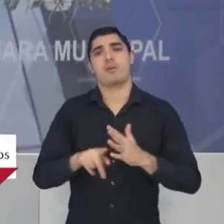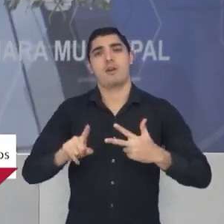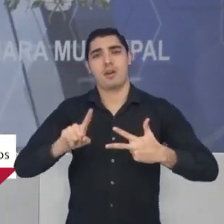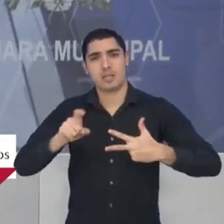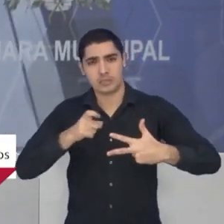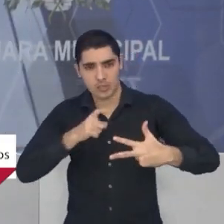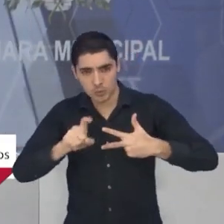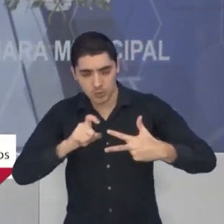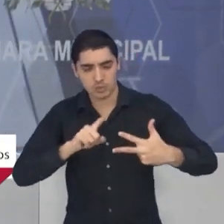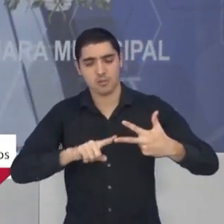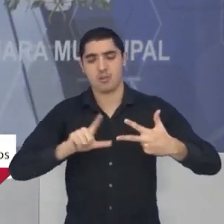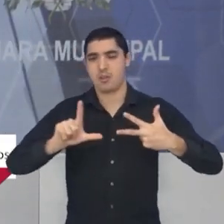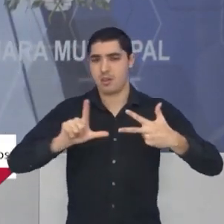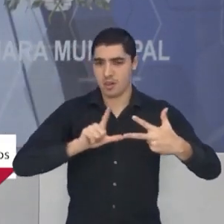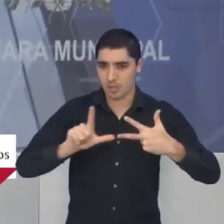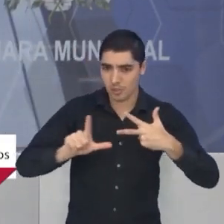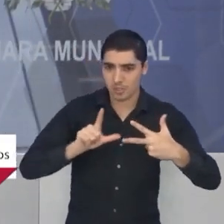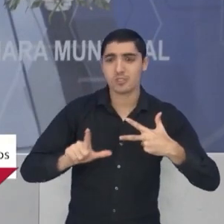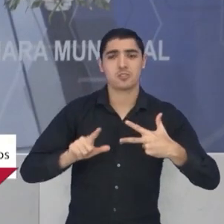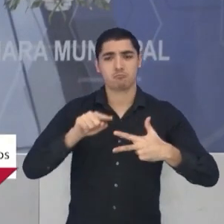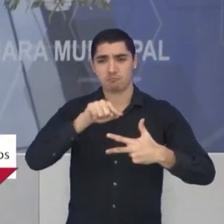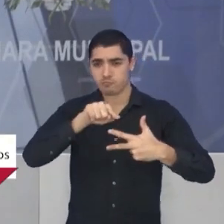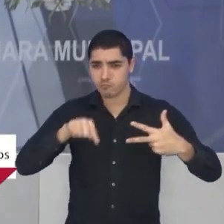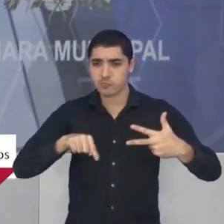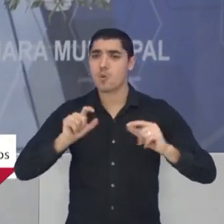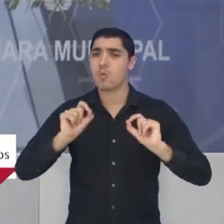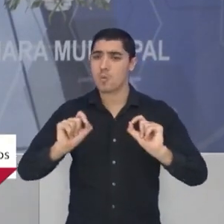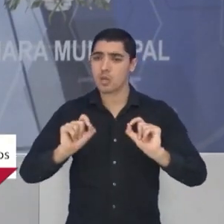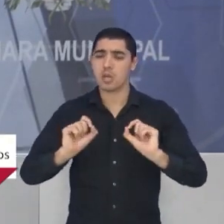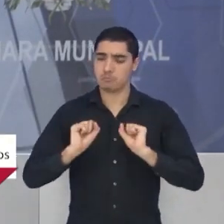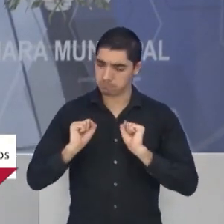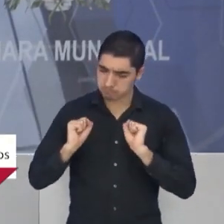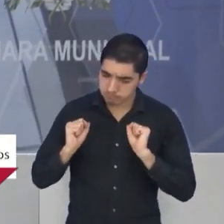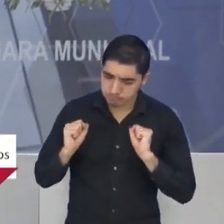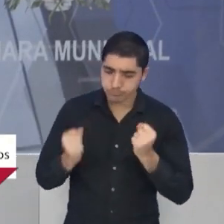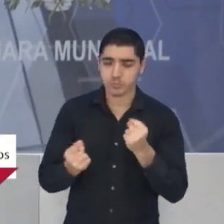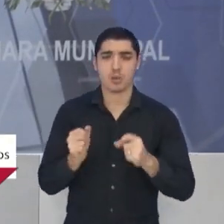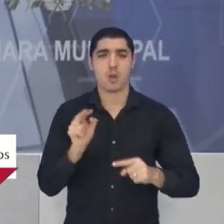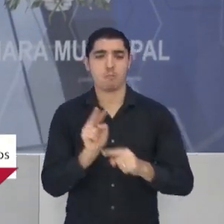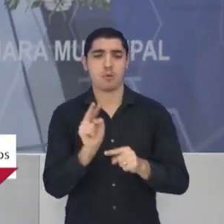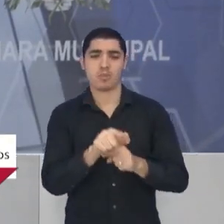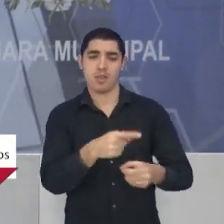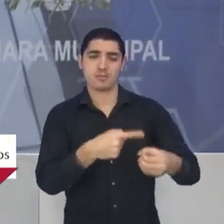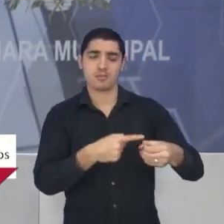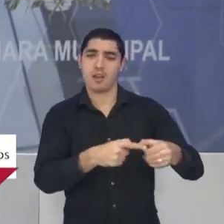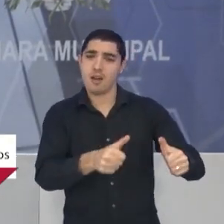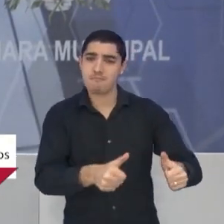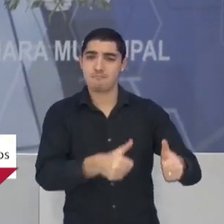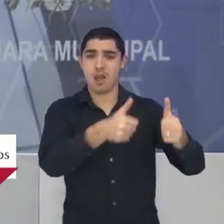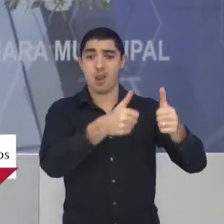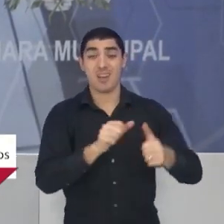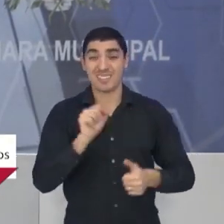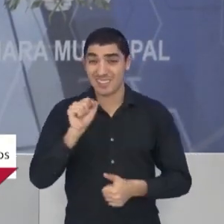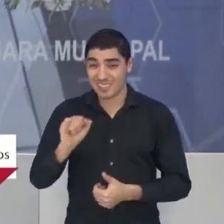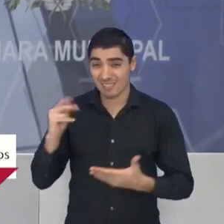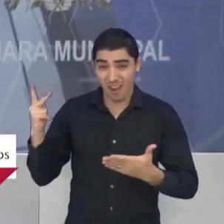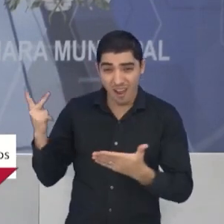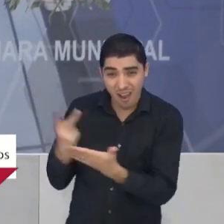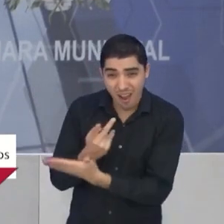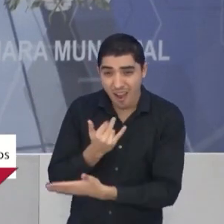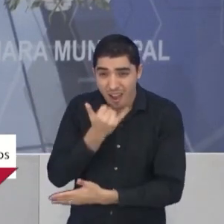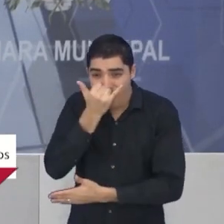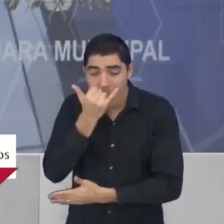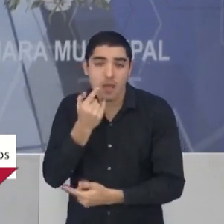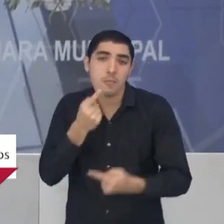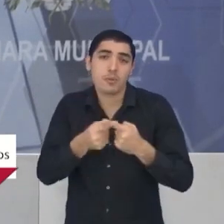suas cidades tem a melhor das intenções quando o erro acontece ele acontece ou por um engano